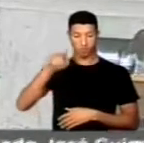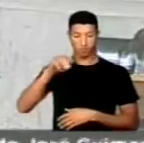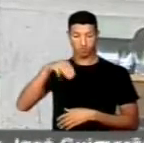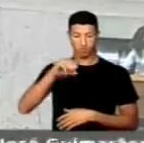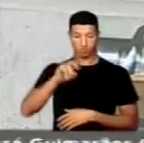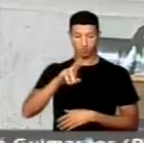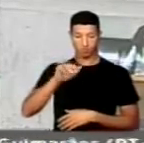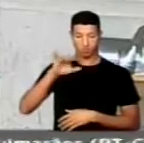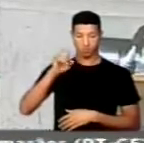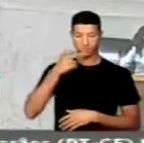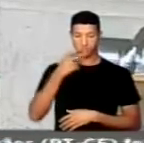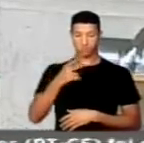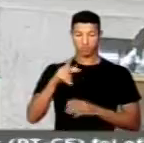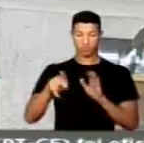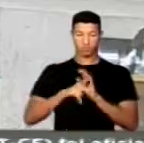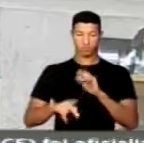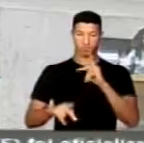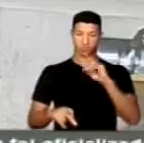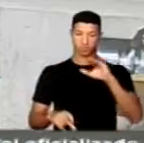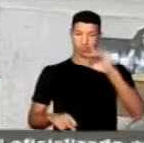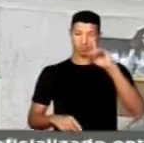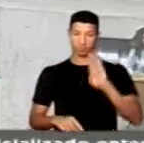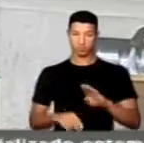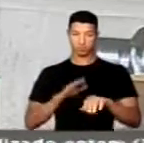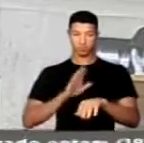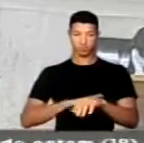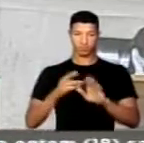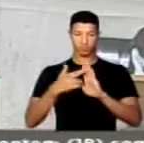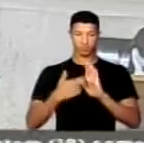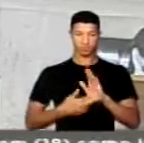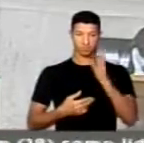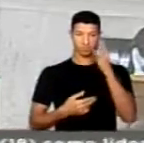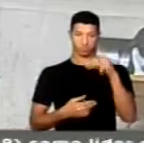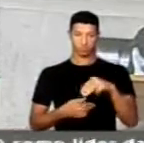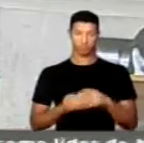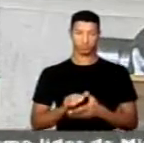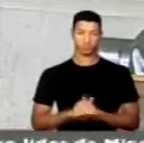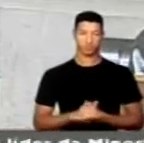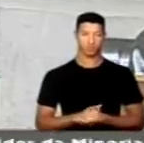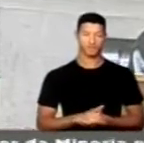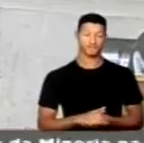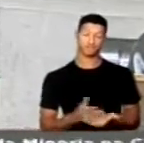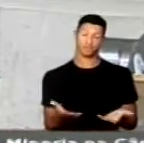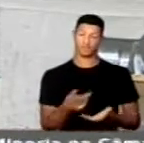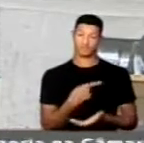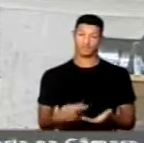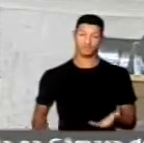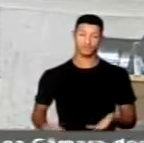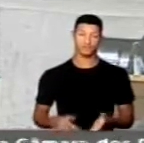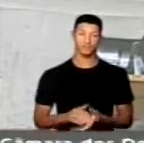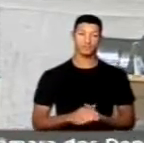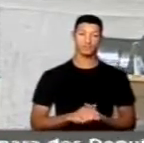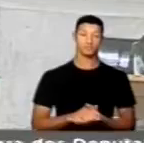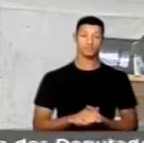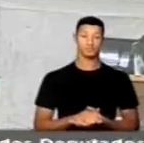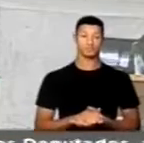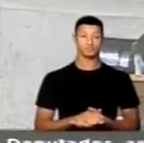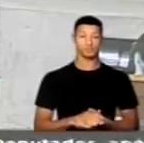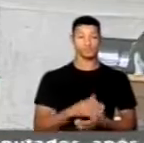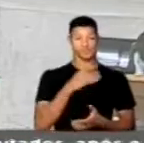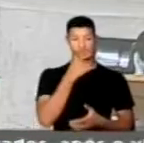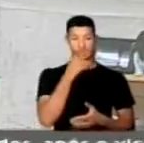vai falar pela liderança do PCdoB, pelo tempo regimental de 4 minutos. Senhor presidente,